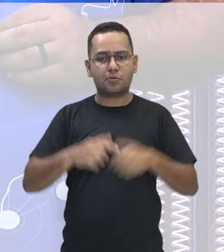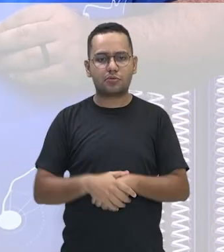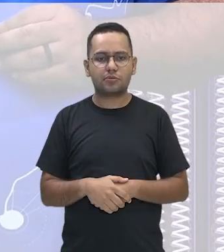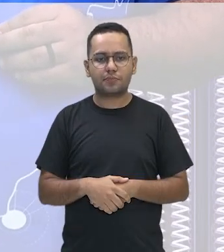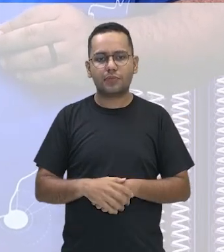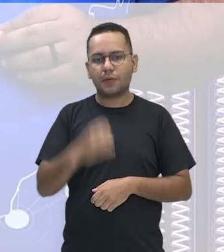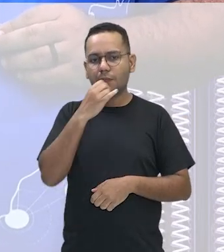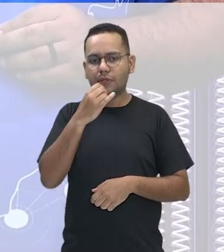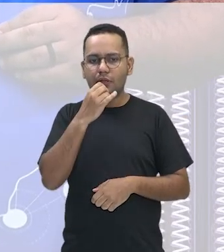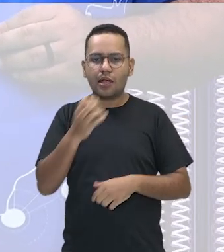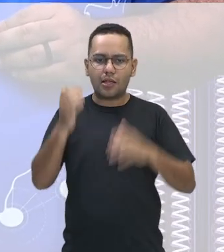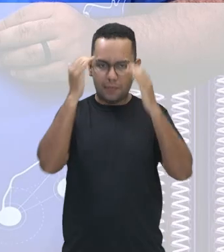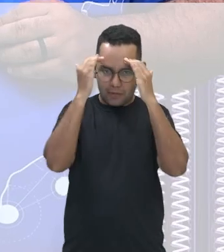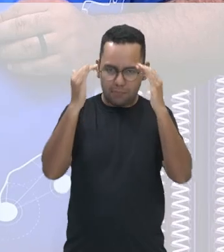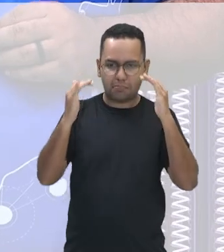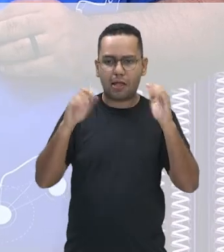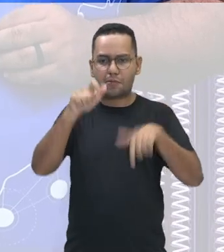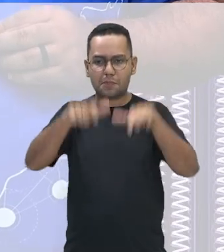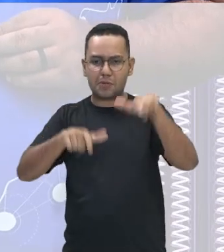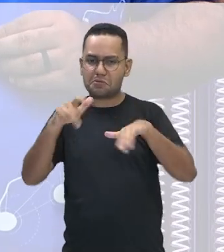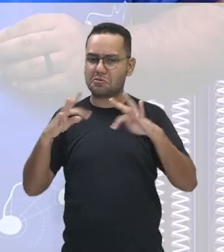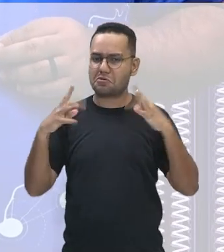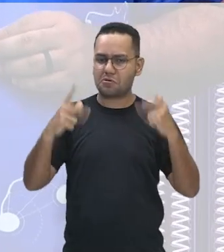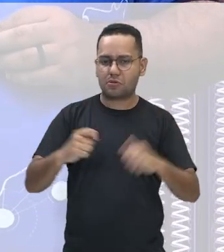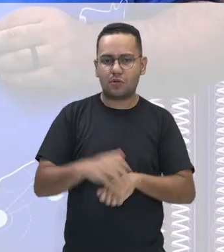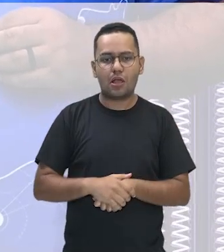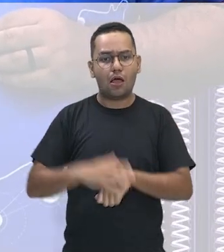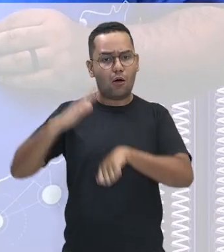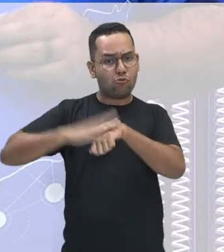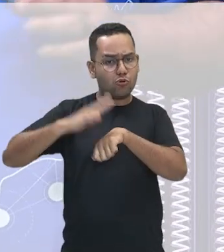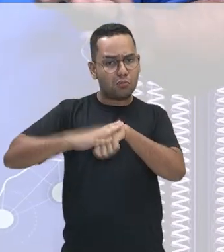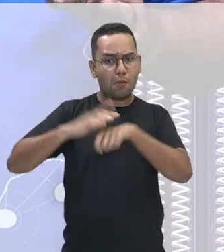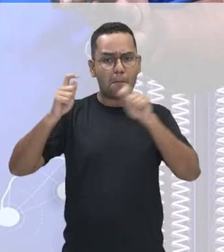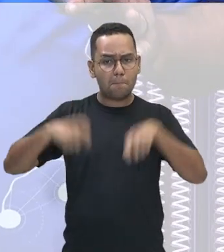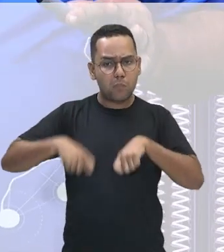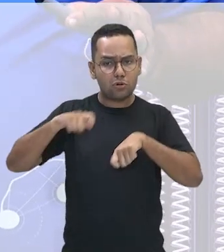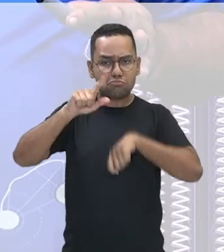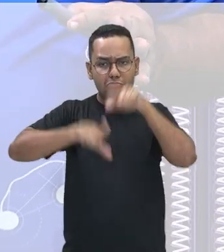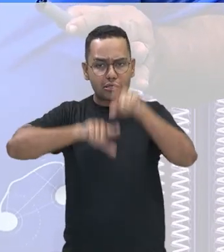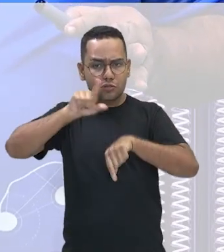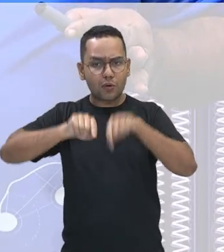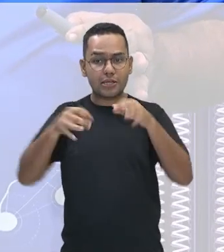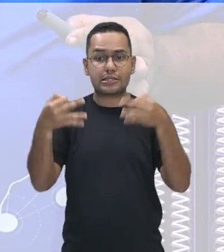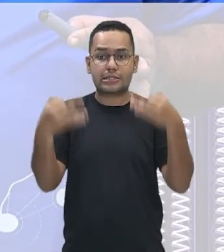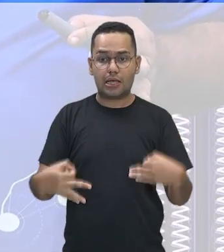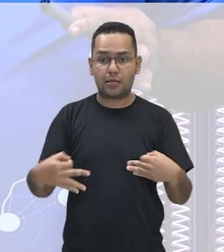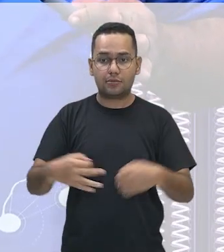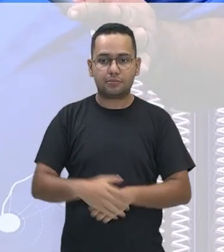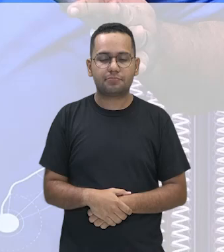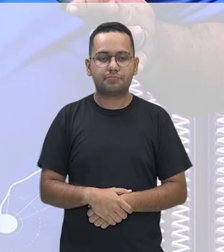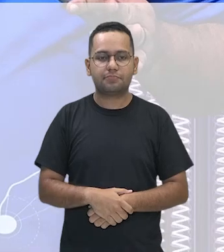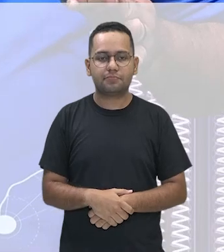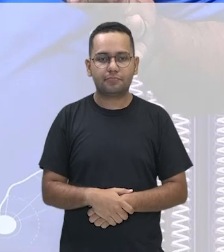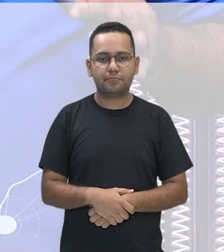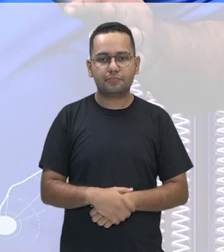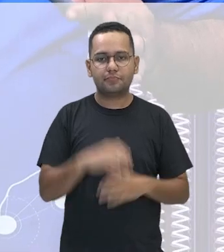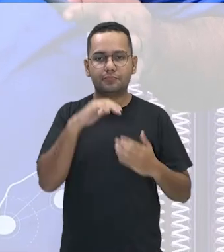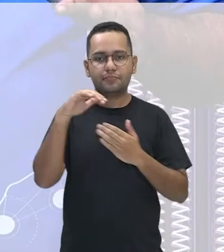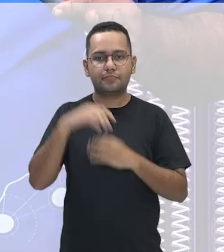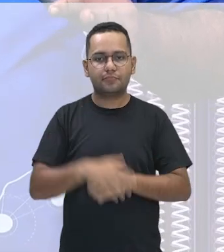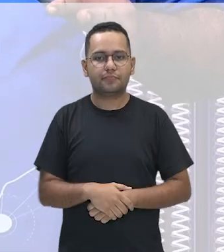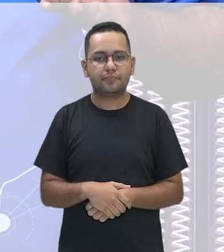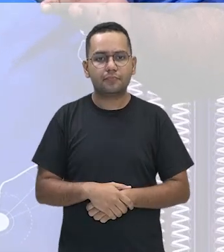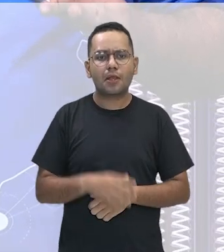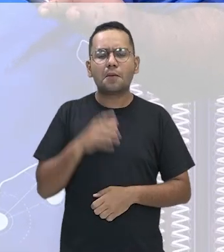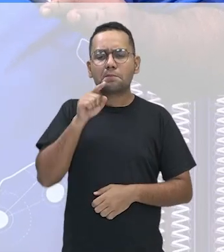na dimensão da capacidade de se tomar decisões conscientes. E aí, no final das contas, nós podemos dizer que a